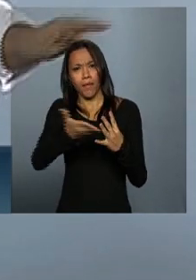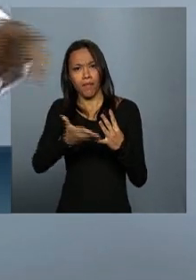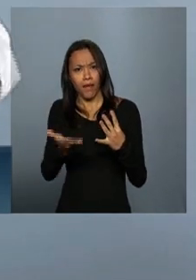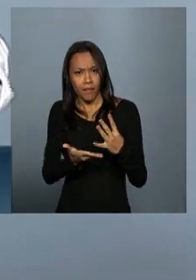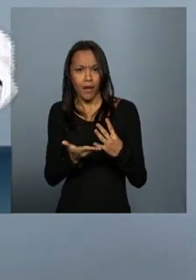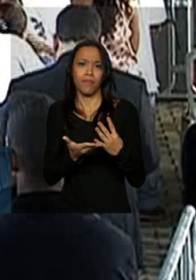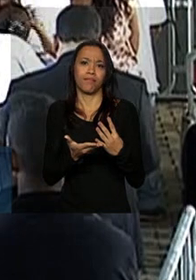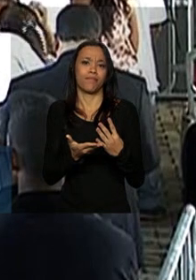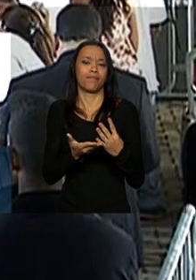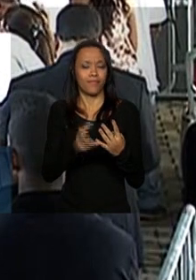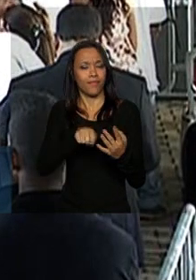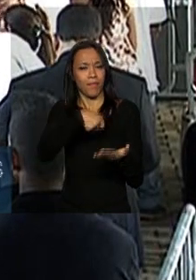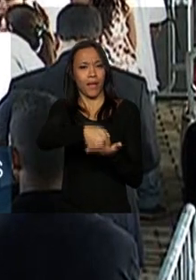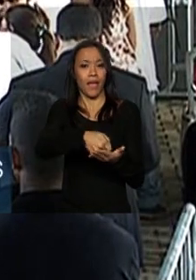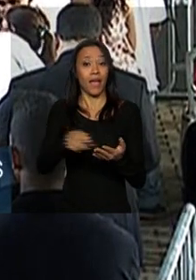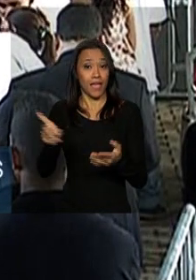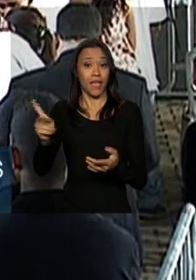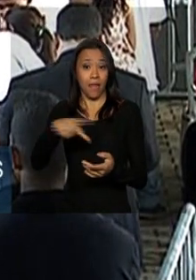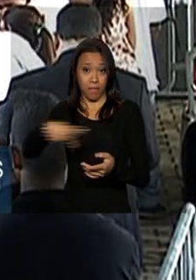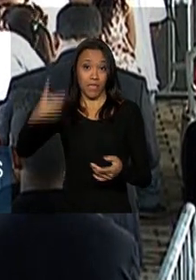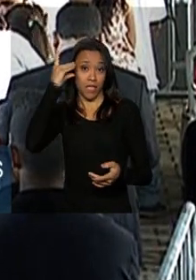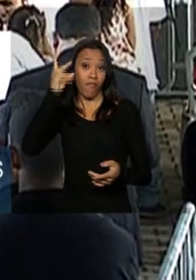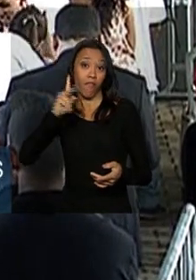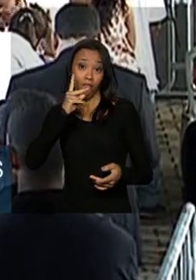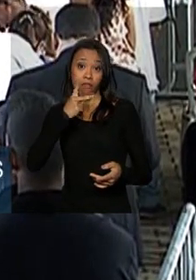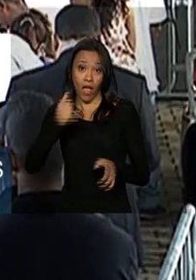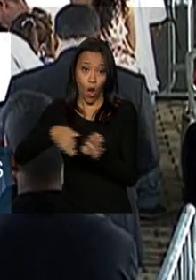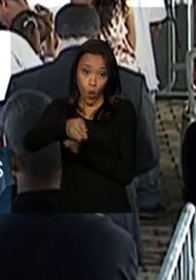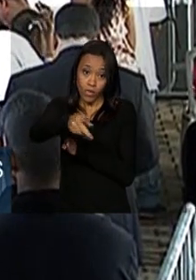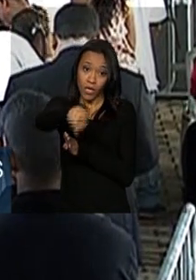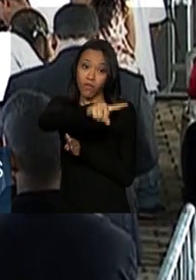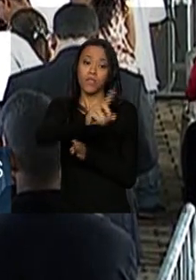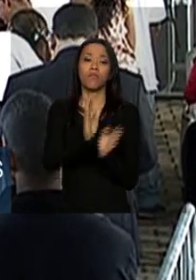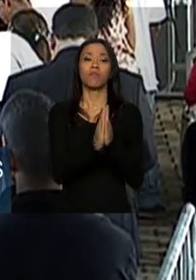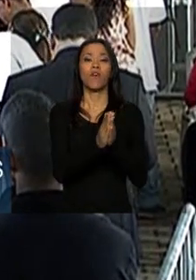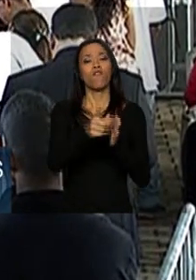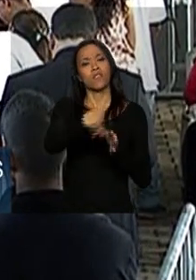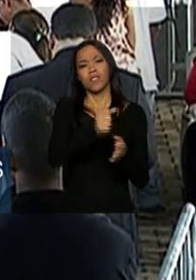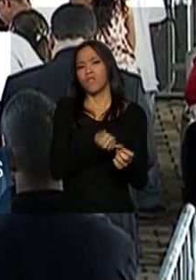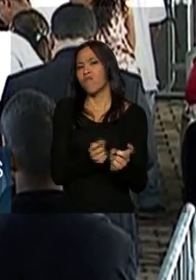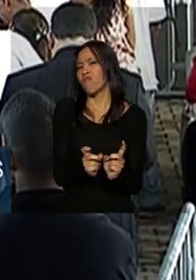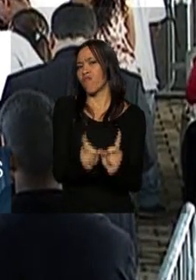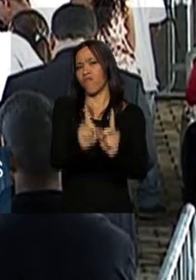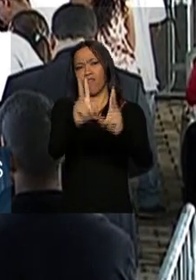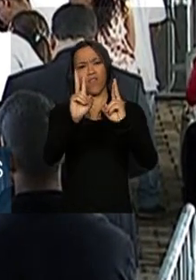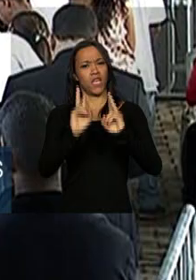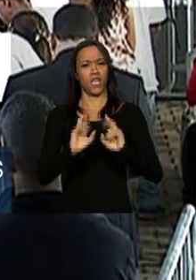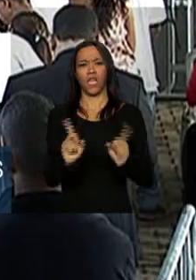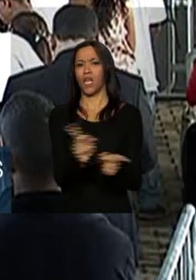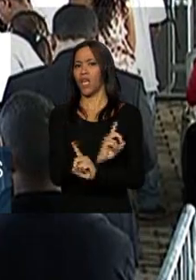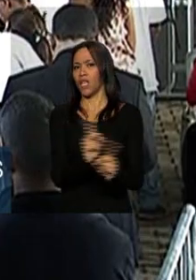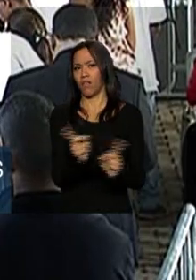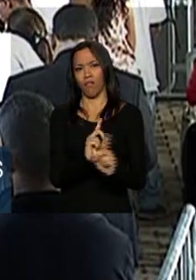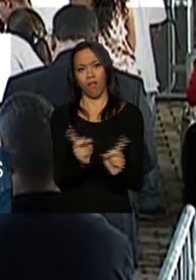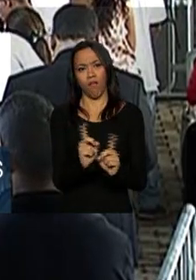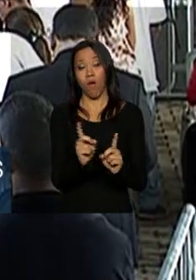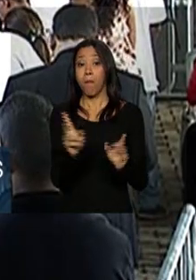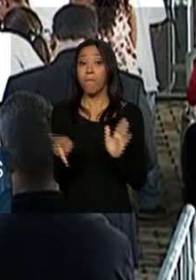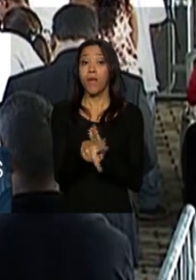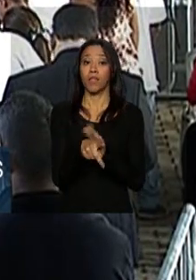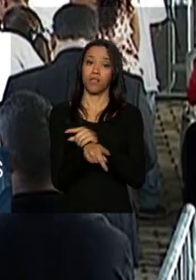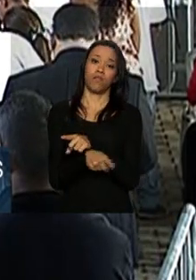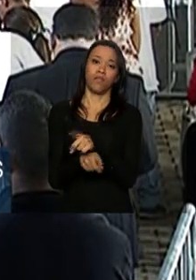deve fazer, se não fizer, eu já estou fazendo. Não vendam e não aluguem para ninguém, porque é conversa de malandro. O imóvel